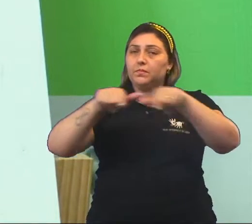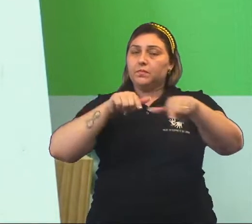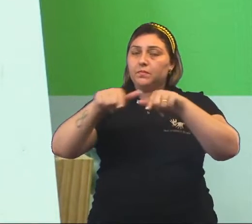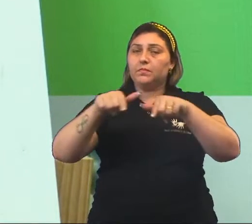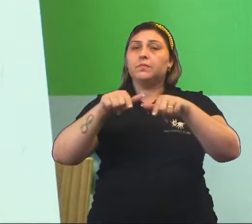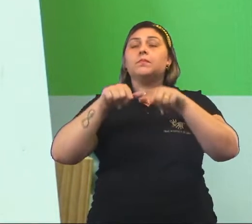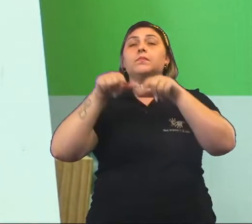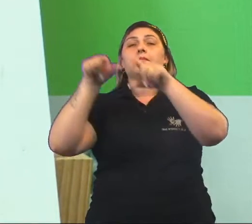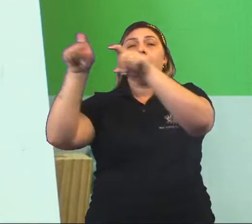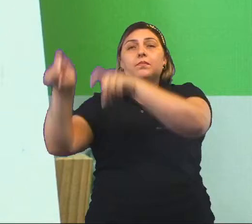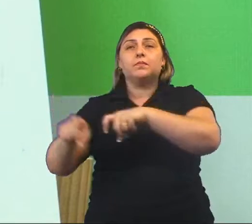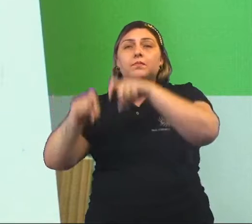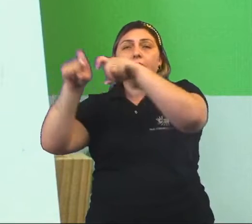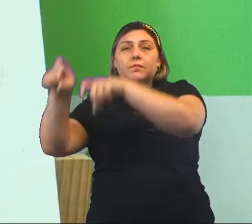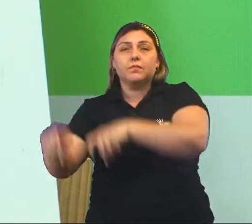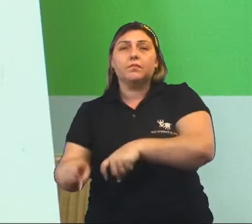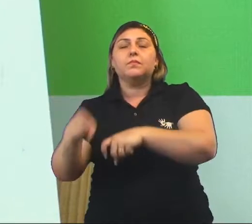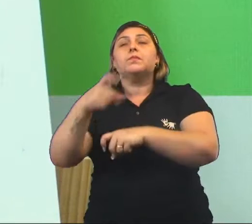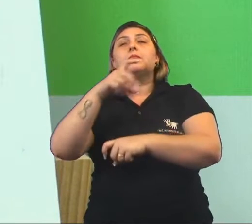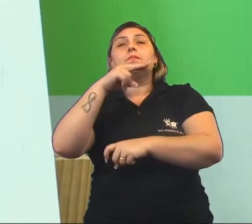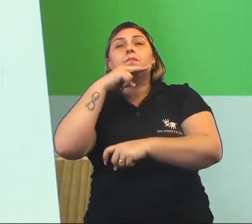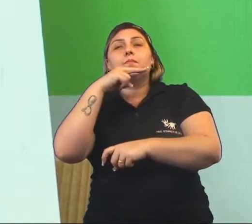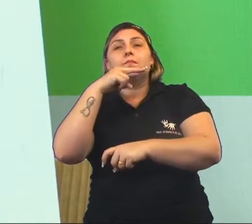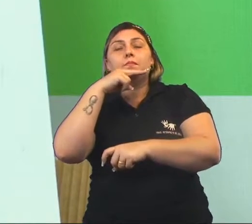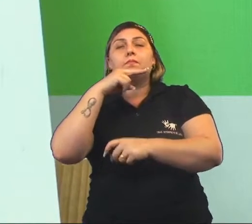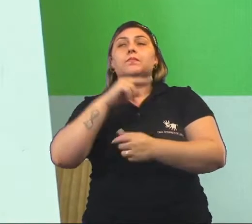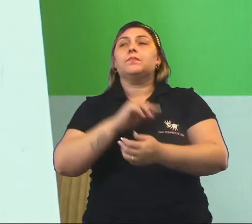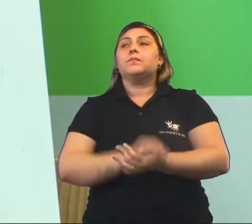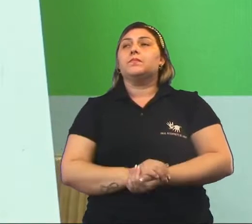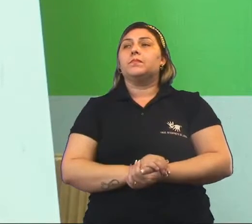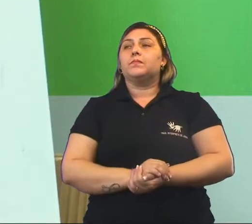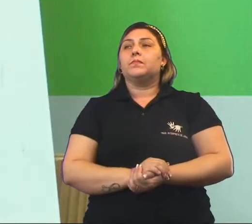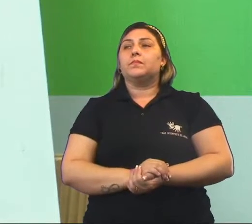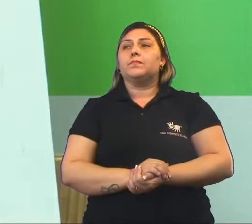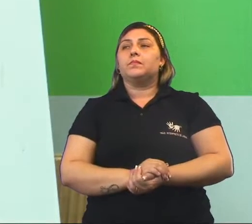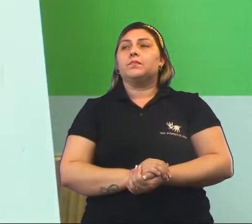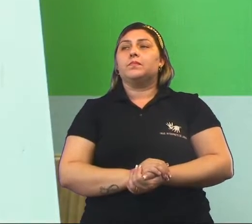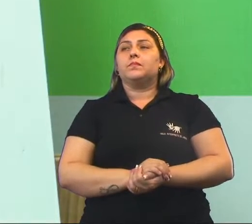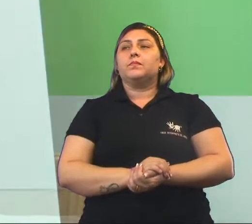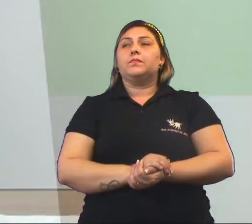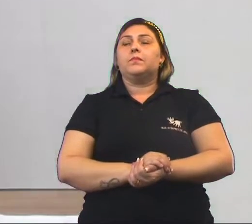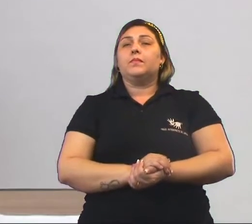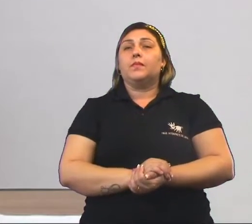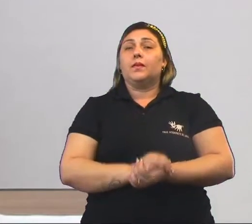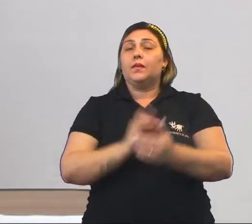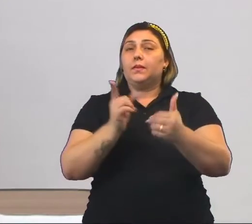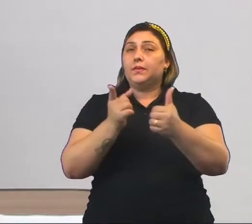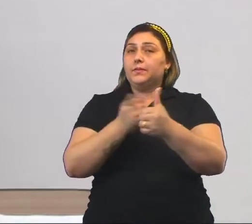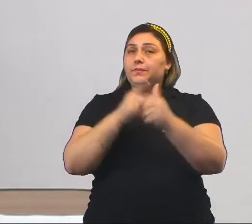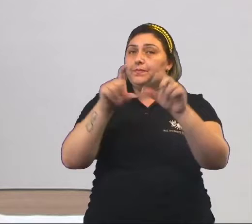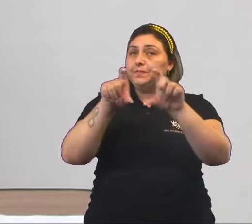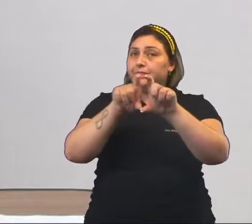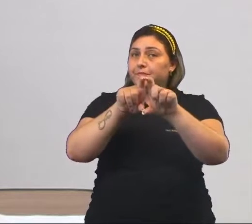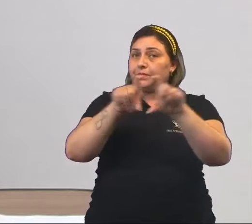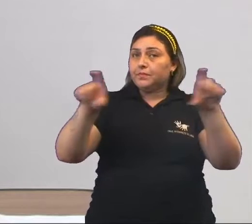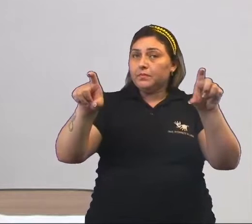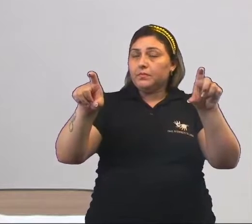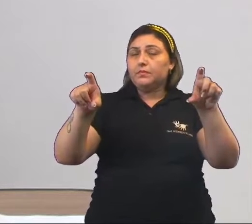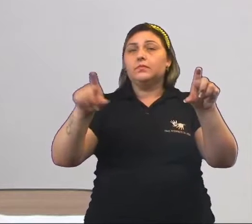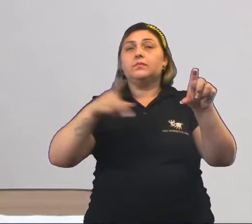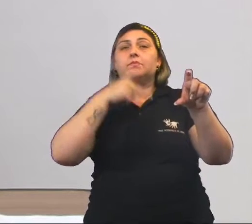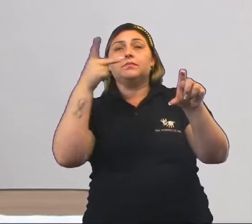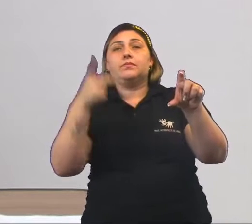nas lavouras de canas-de-açúcar. Só falando um pouco sobre esse primeiro parágrafo, olha só, quais